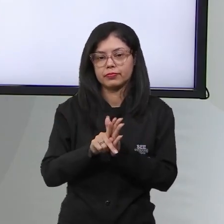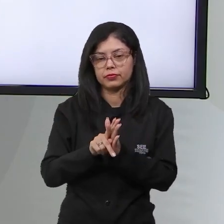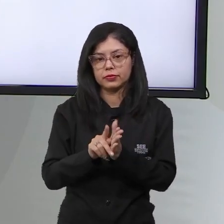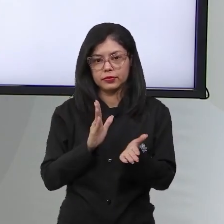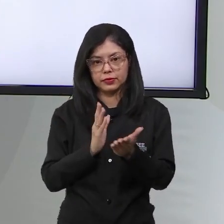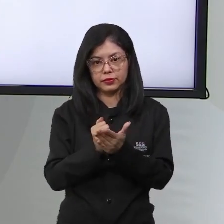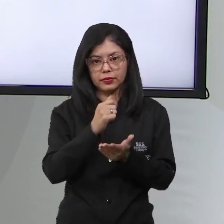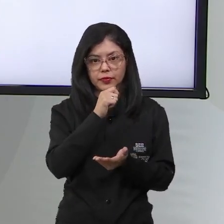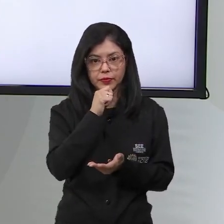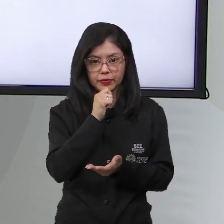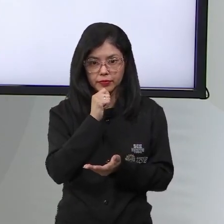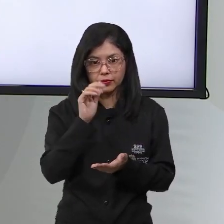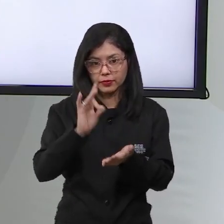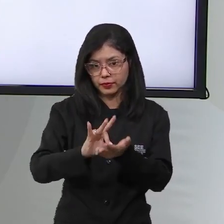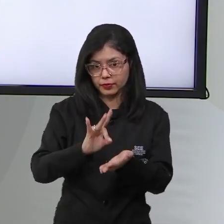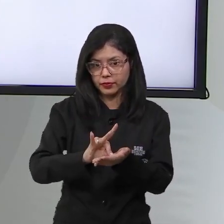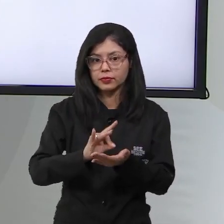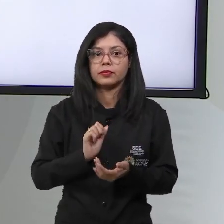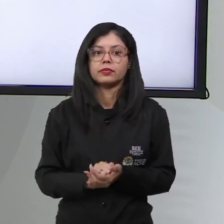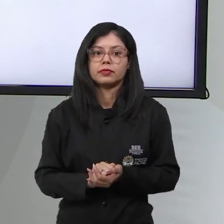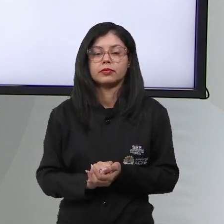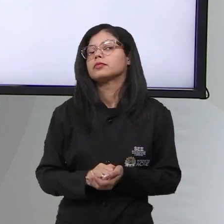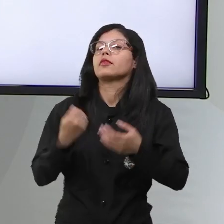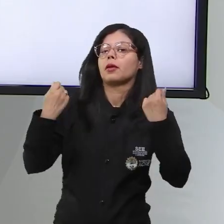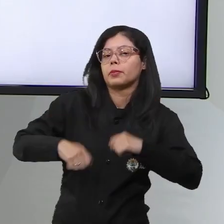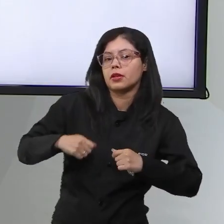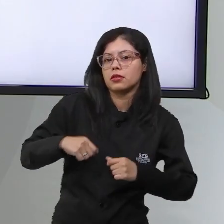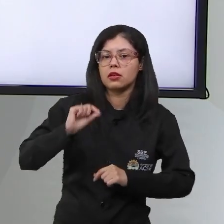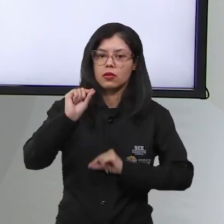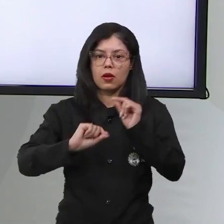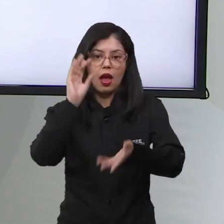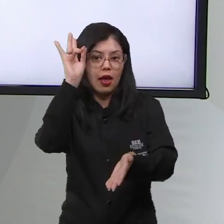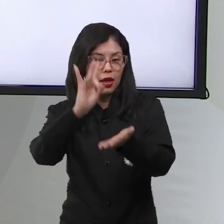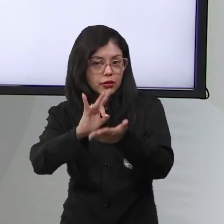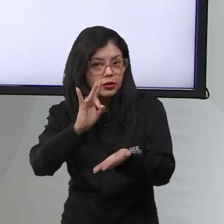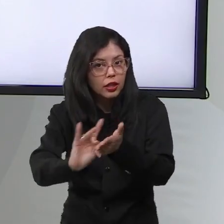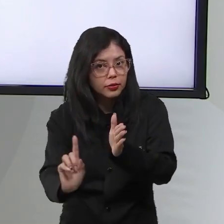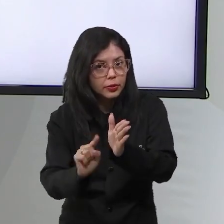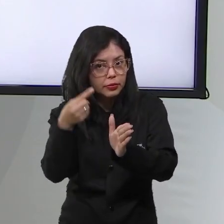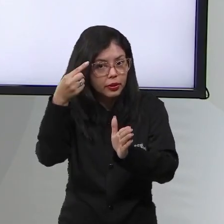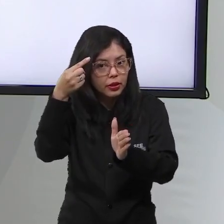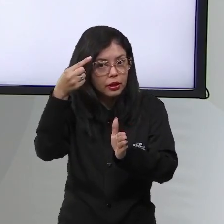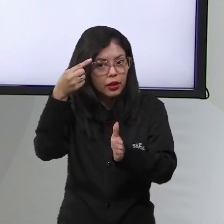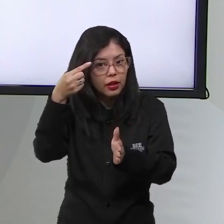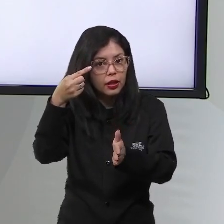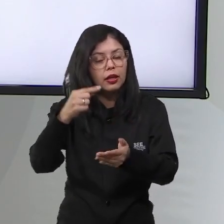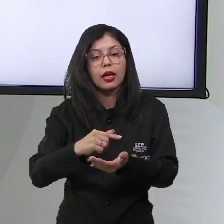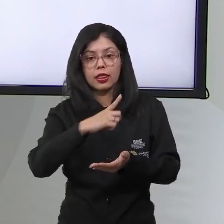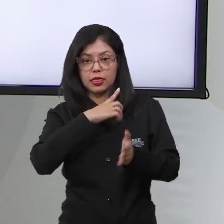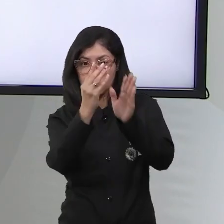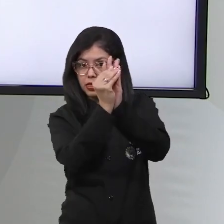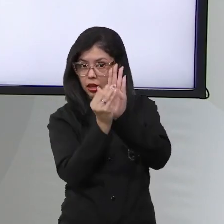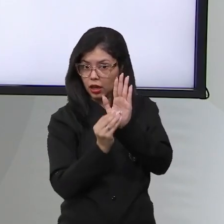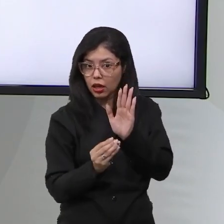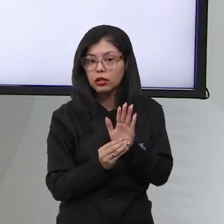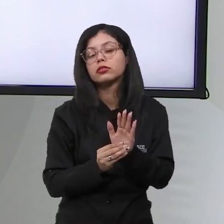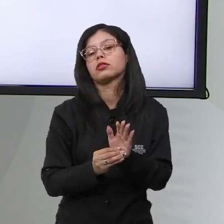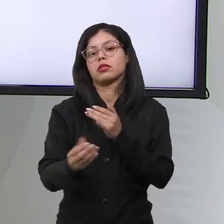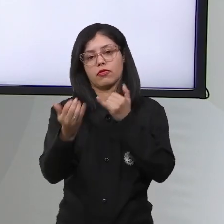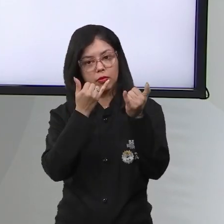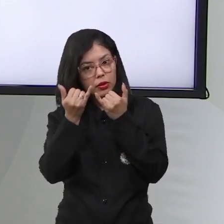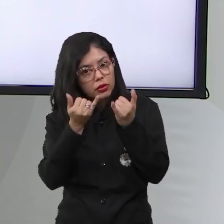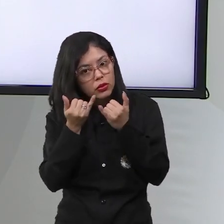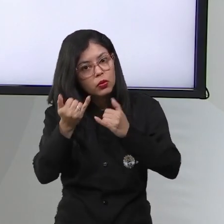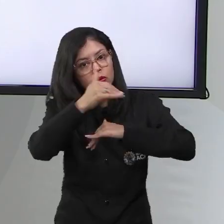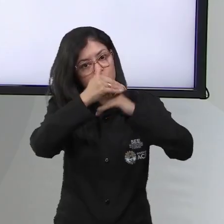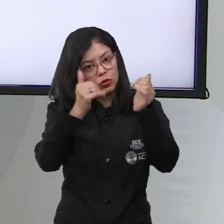realidade? Então, é necessário compreender a realidade, apreendê-la, entendê-la em toda a